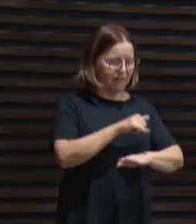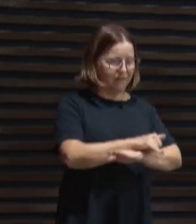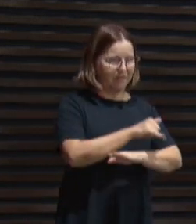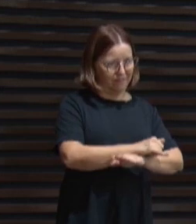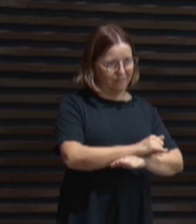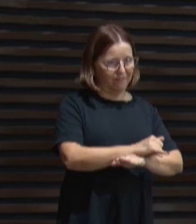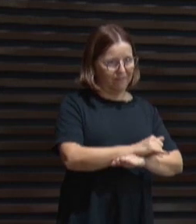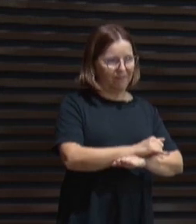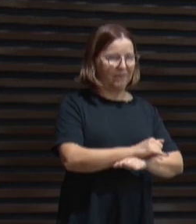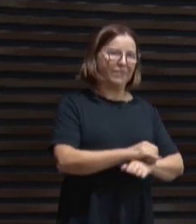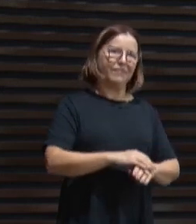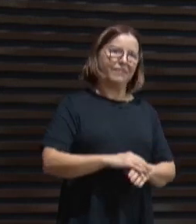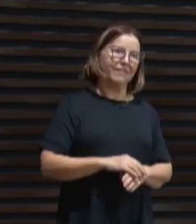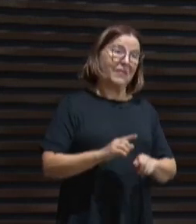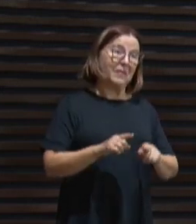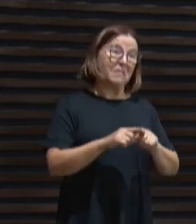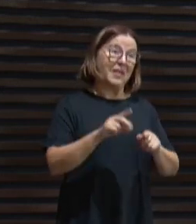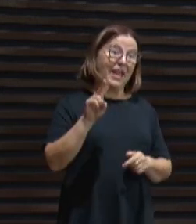pé.